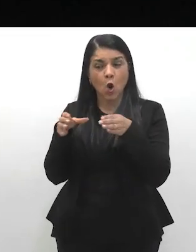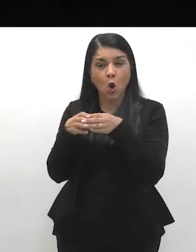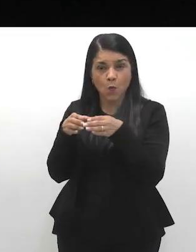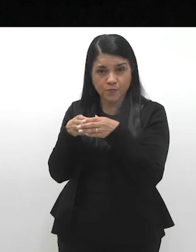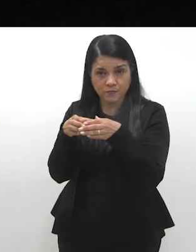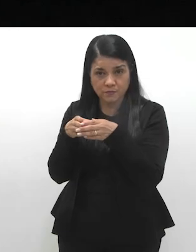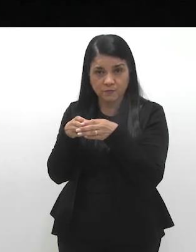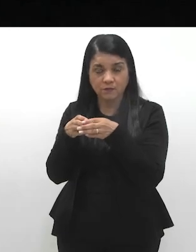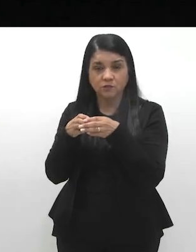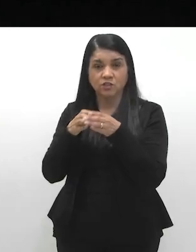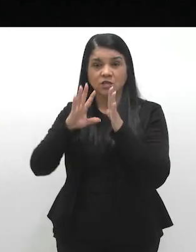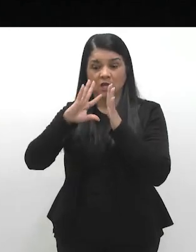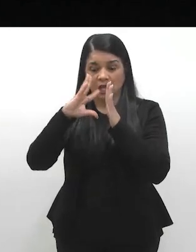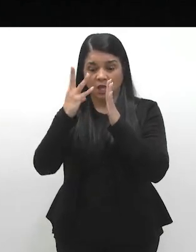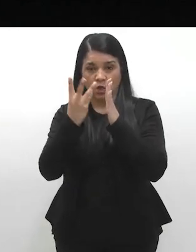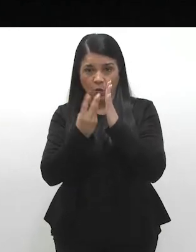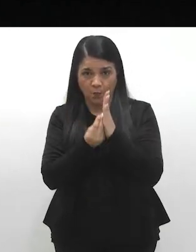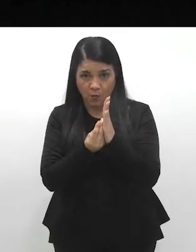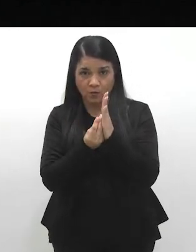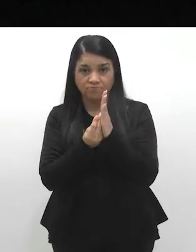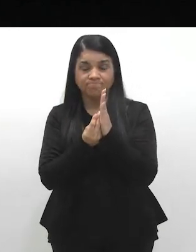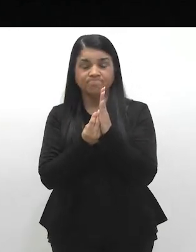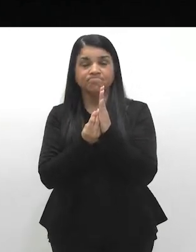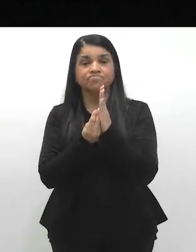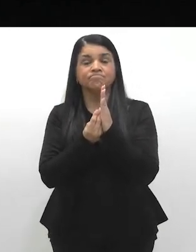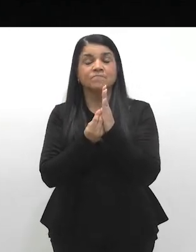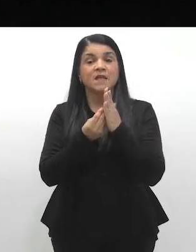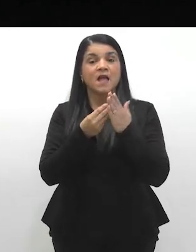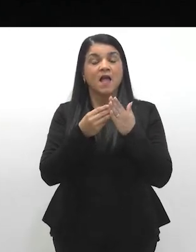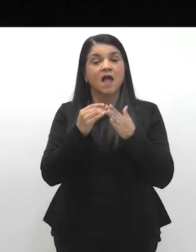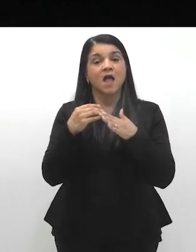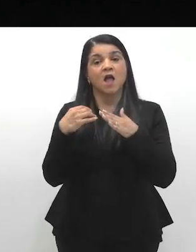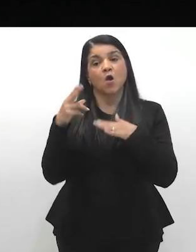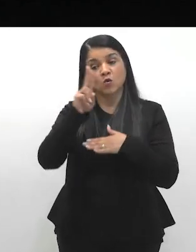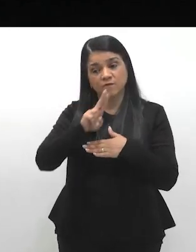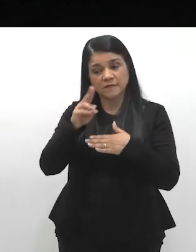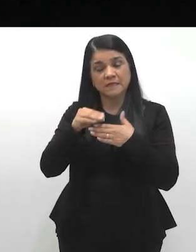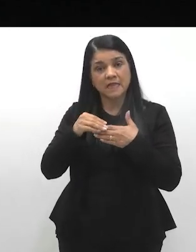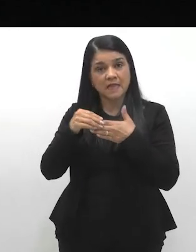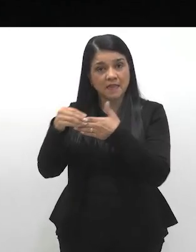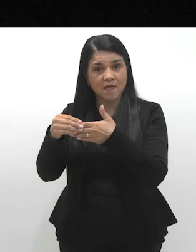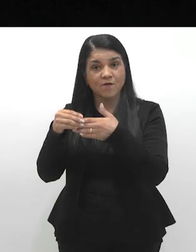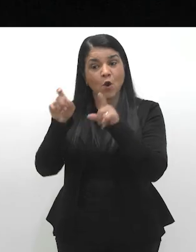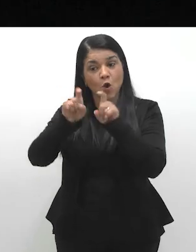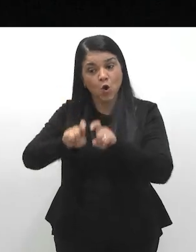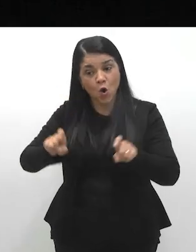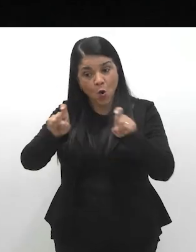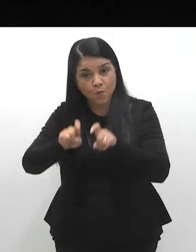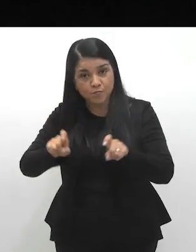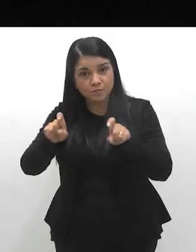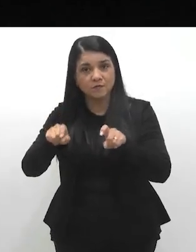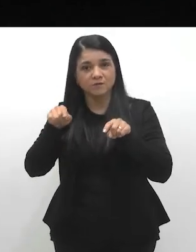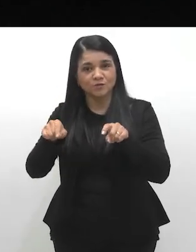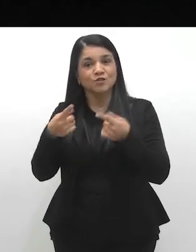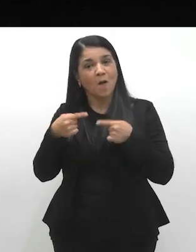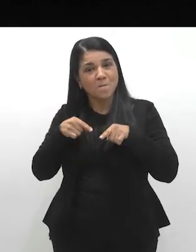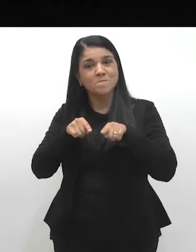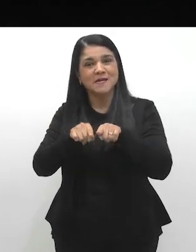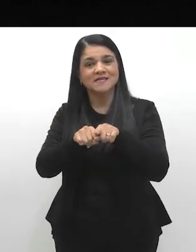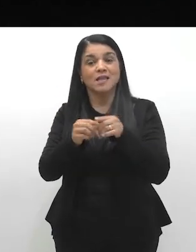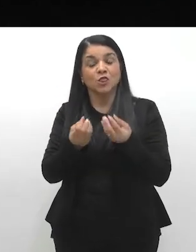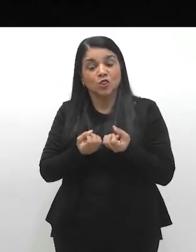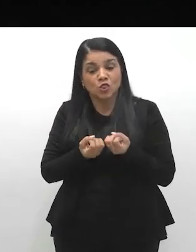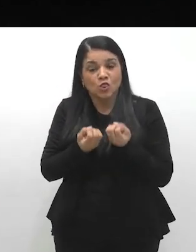uma comunidade quilombola, nós levamos para dentro dessas escolas computadores gerados a partir